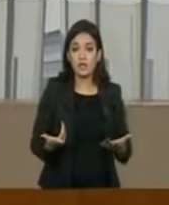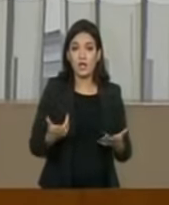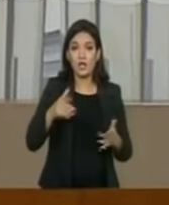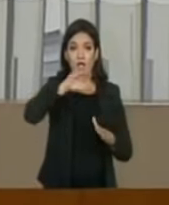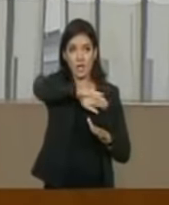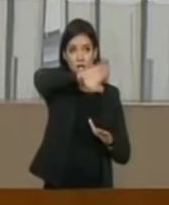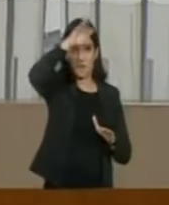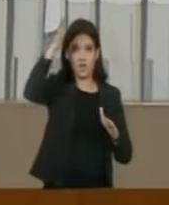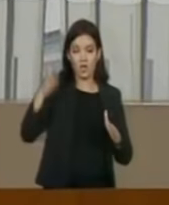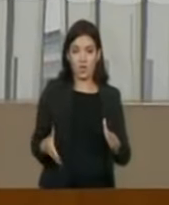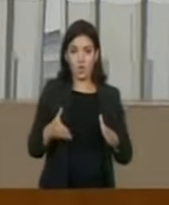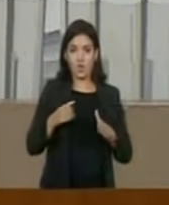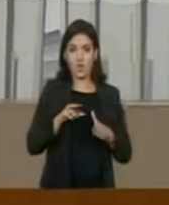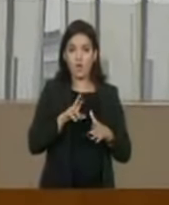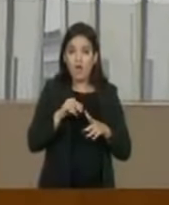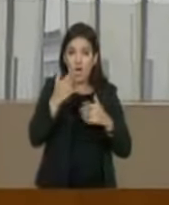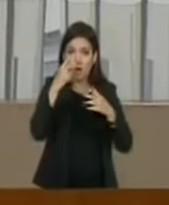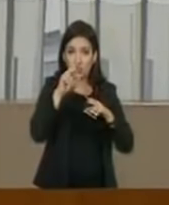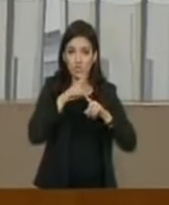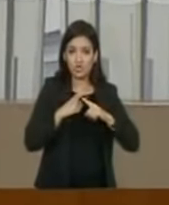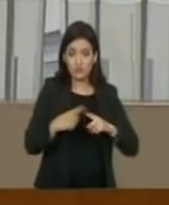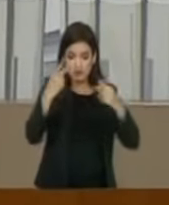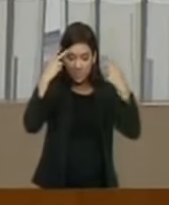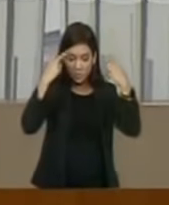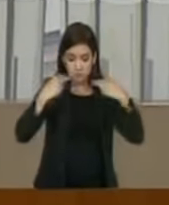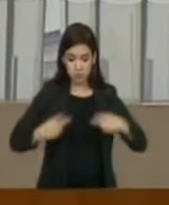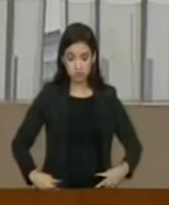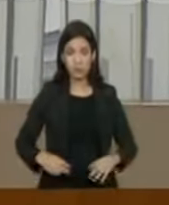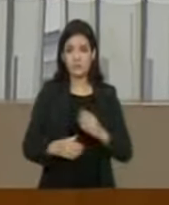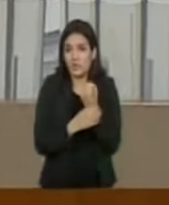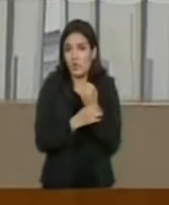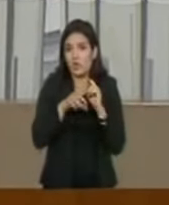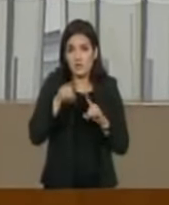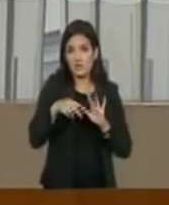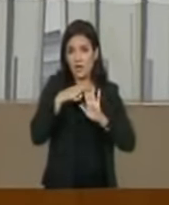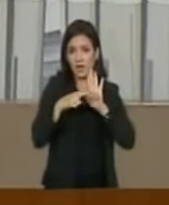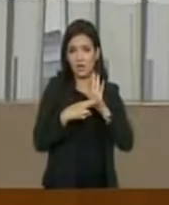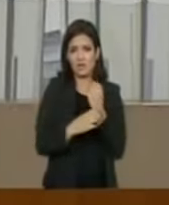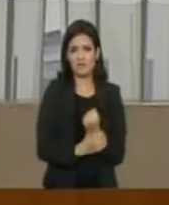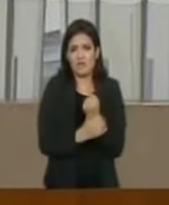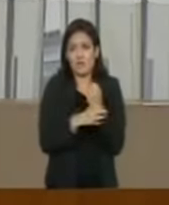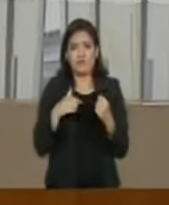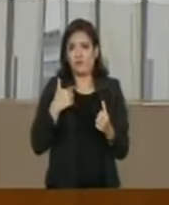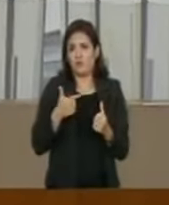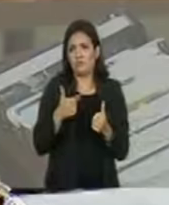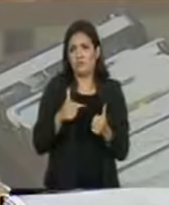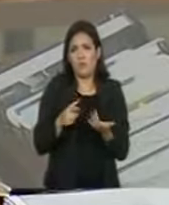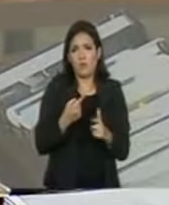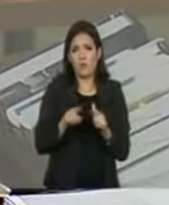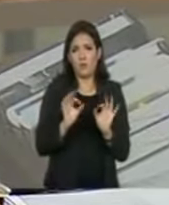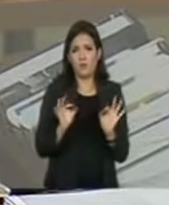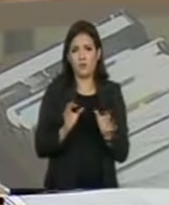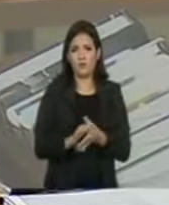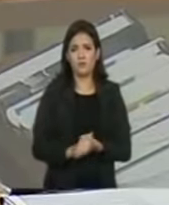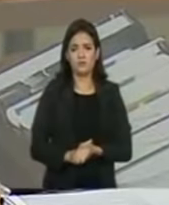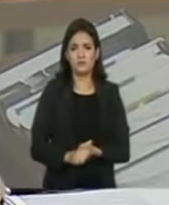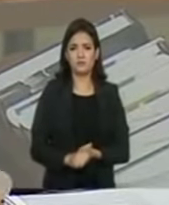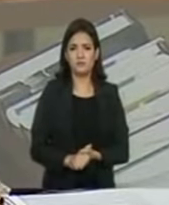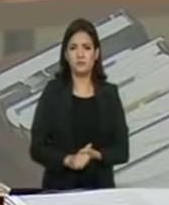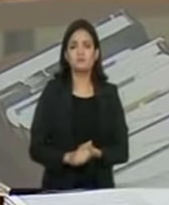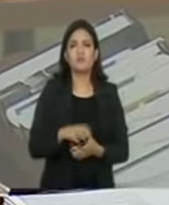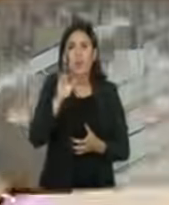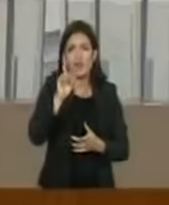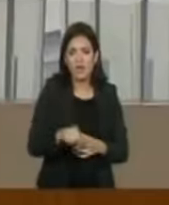são questões normativas de protocolos de segurança eu não mandei estado a sair sob a regência